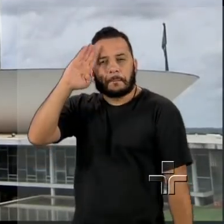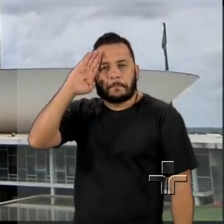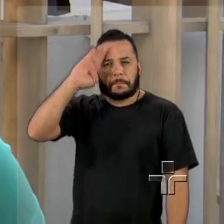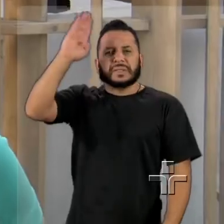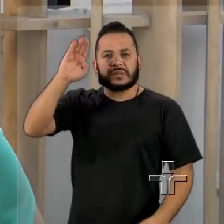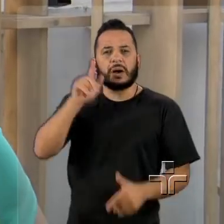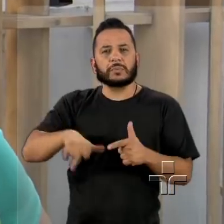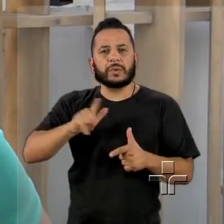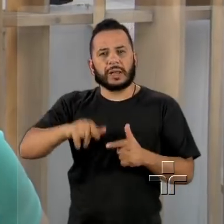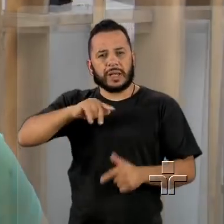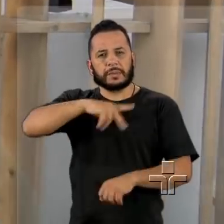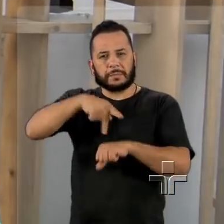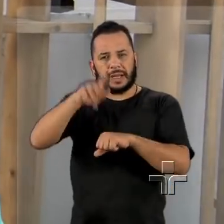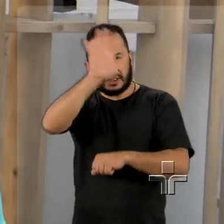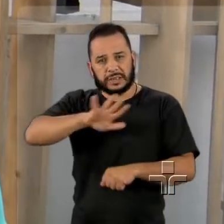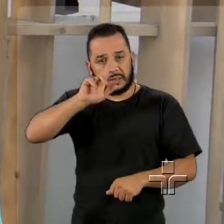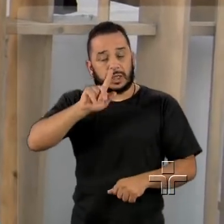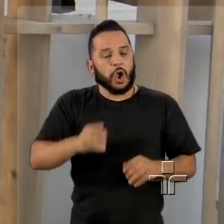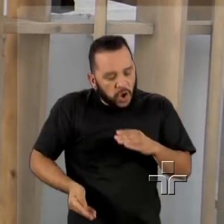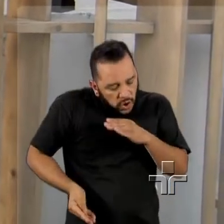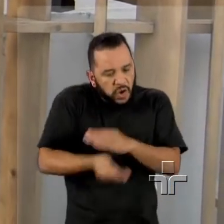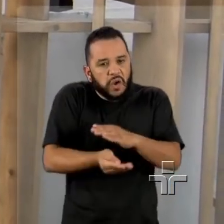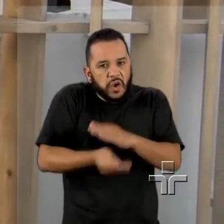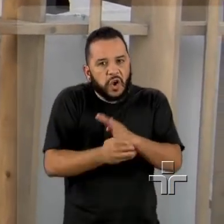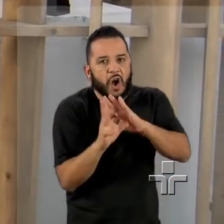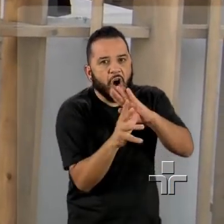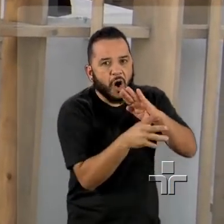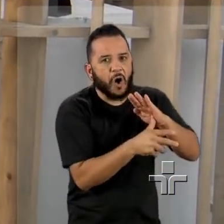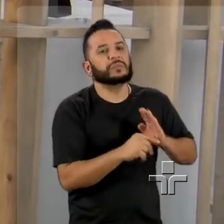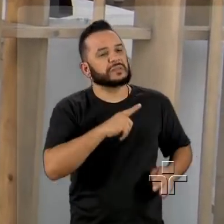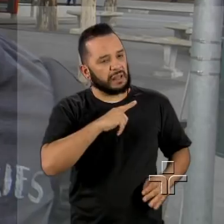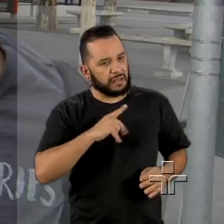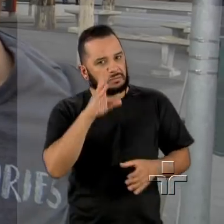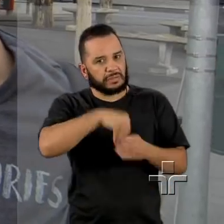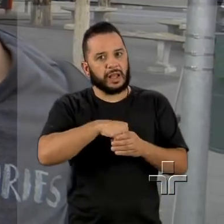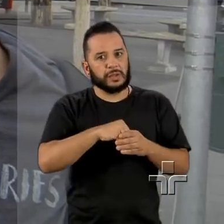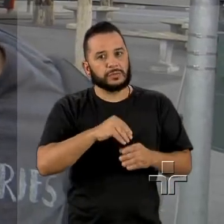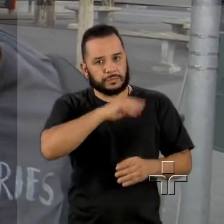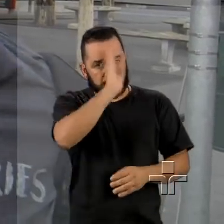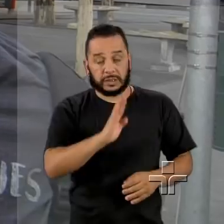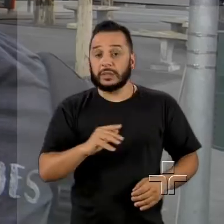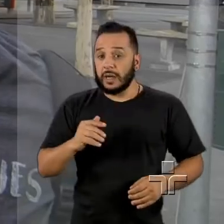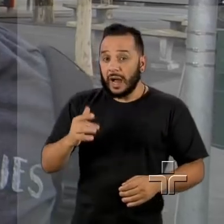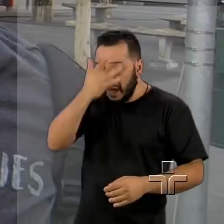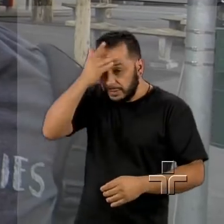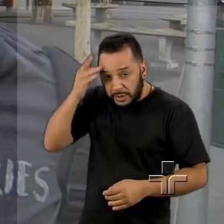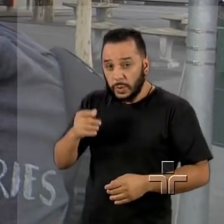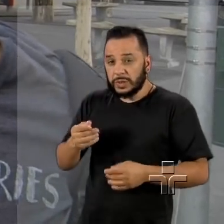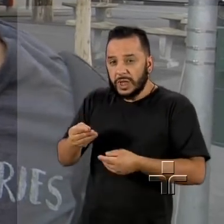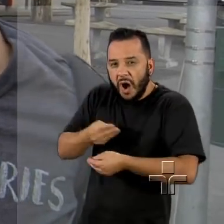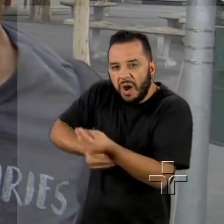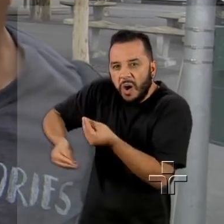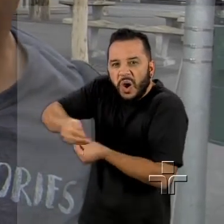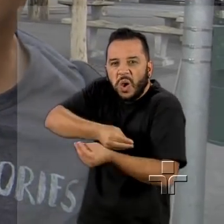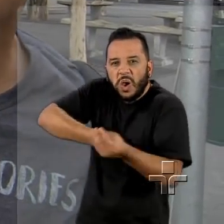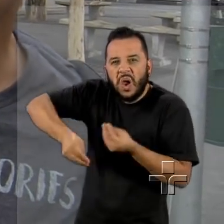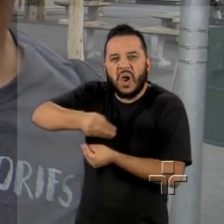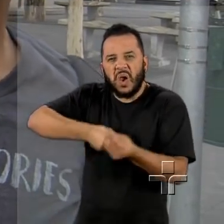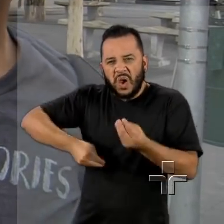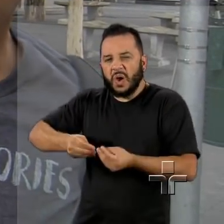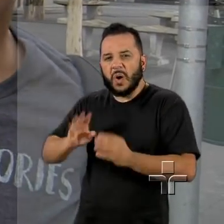de qualquer forma, se justificasse um estado de exceção daquele. Então, me parece que a tentativa de dizer que existe um